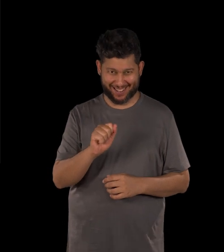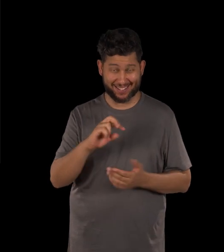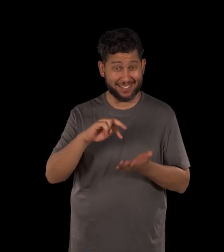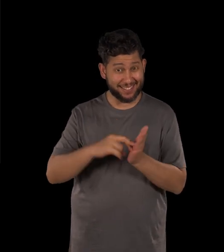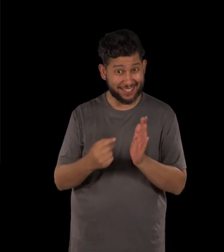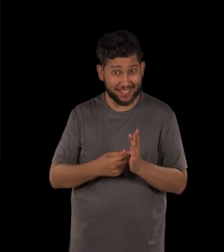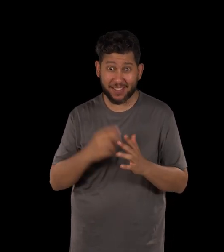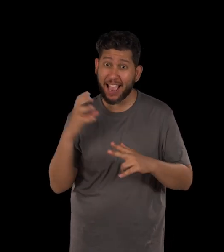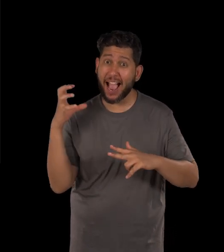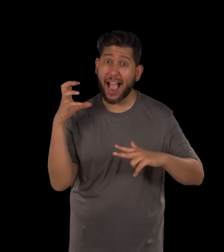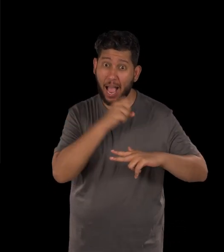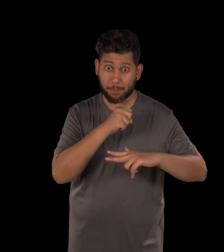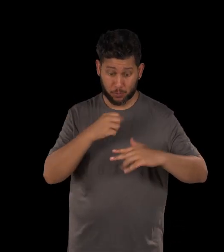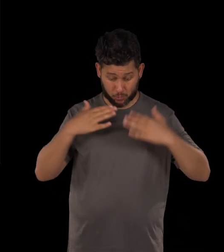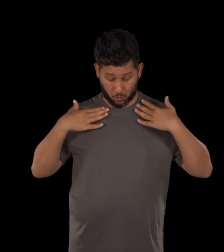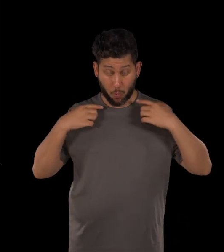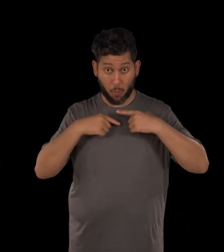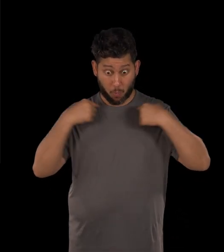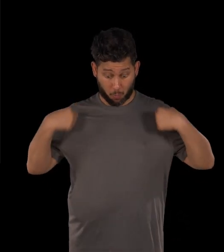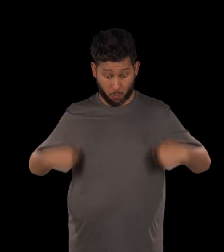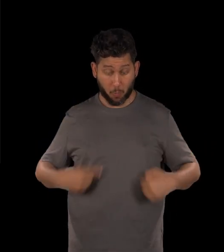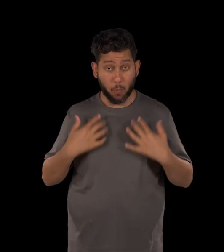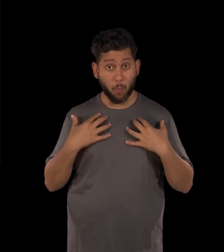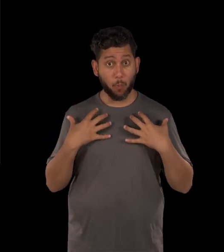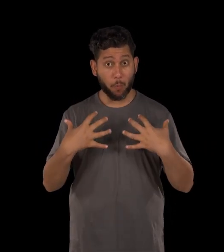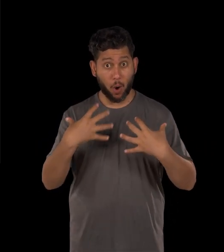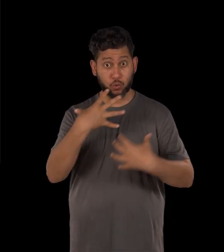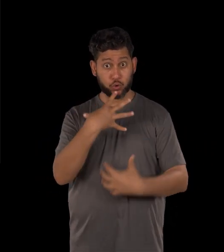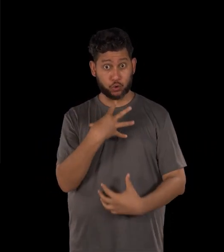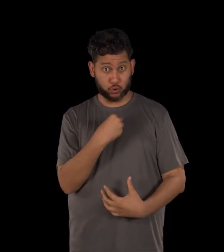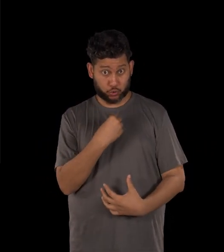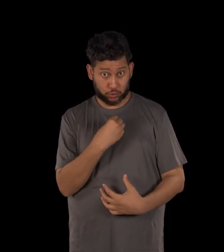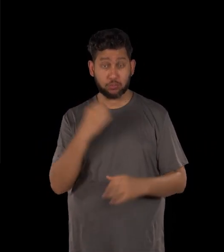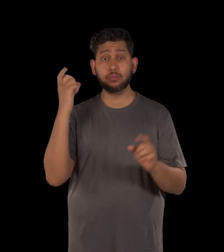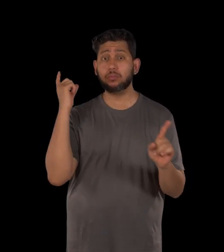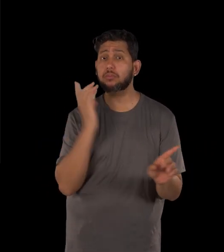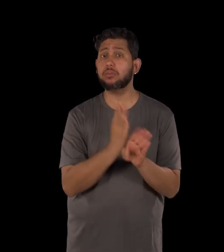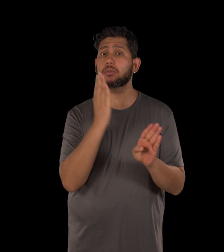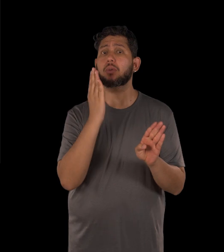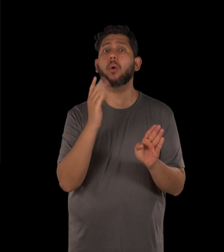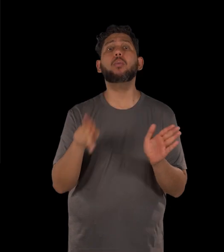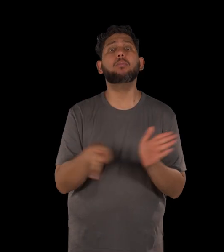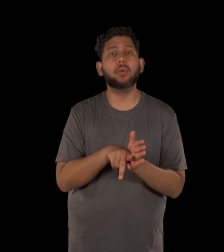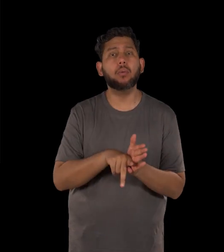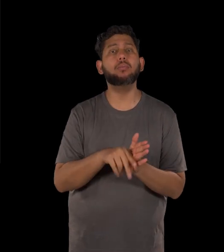do pulmão, visando facilitar o diagnóstico da tuberculose e do câncer de pulmão.